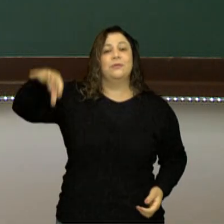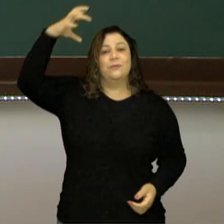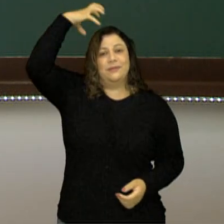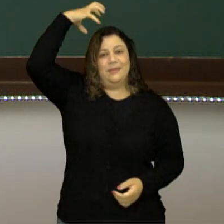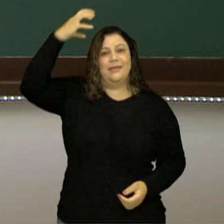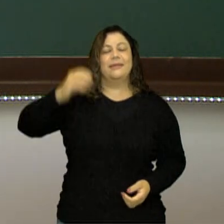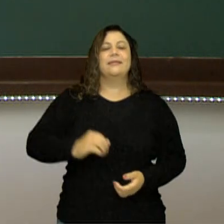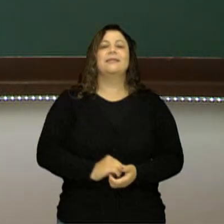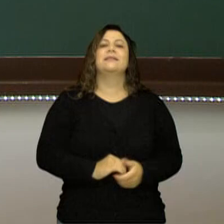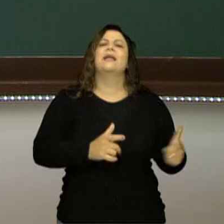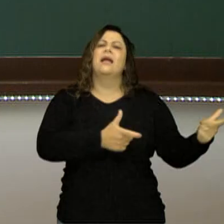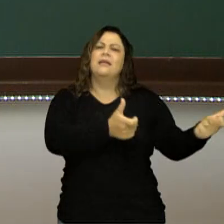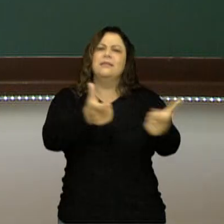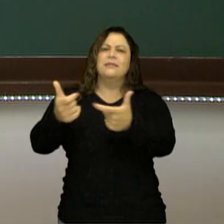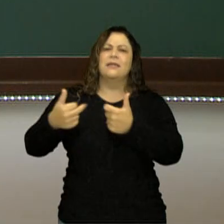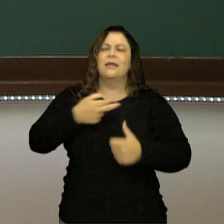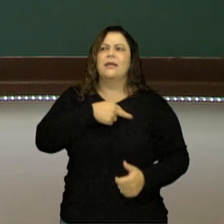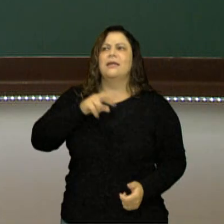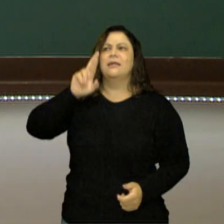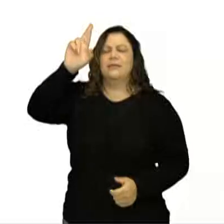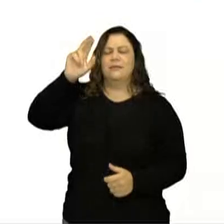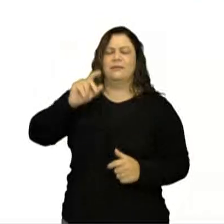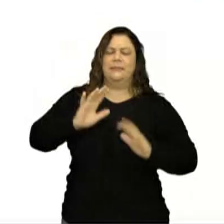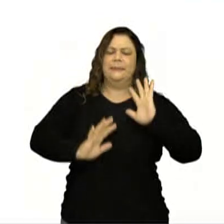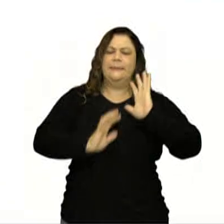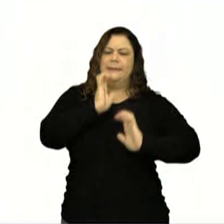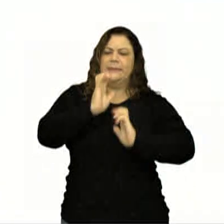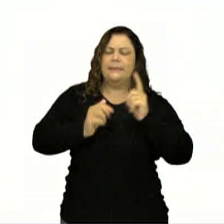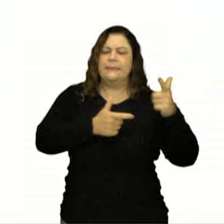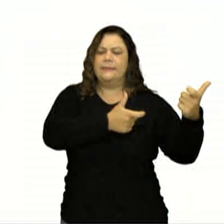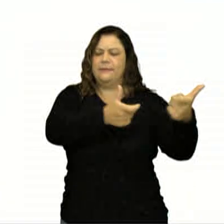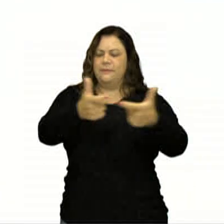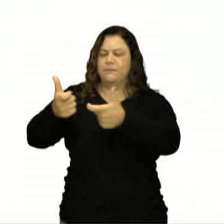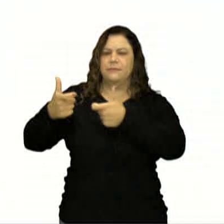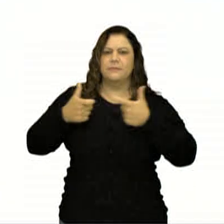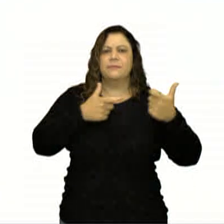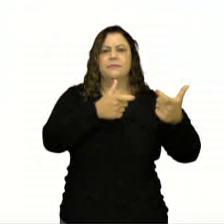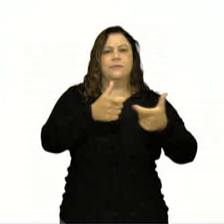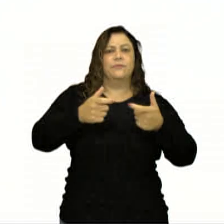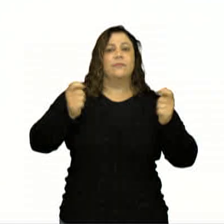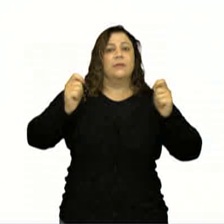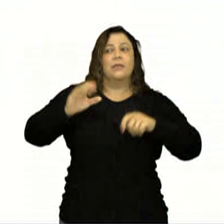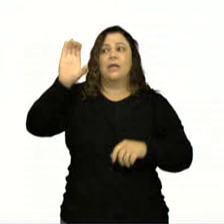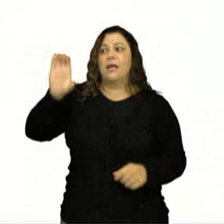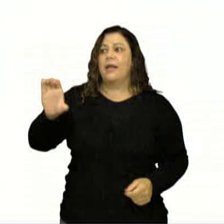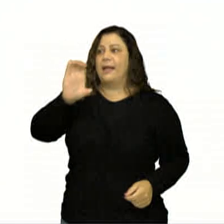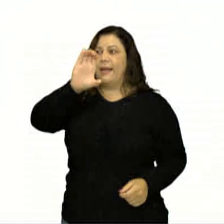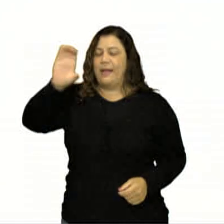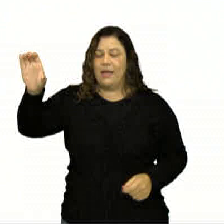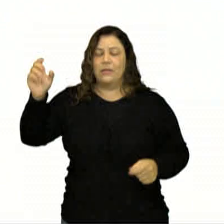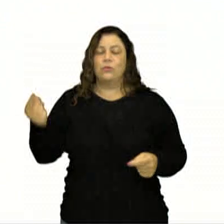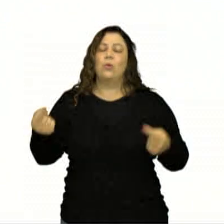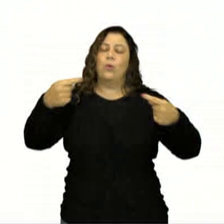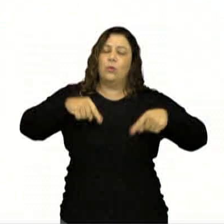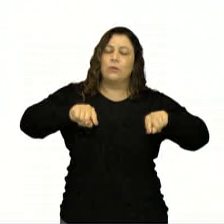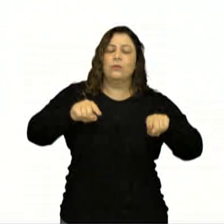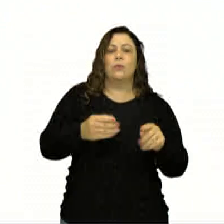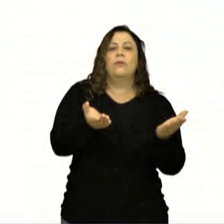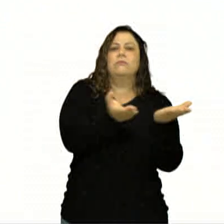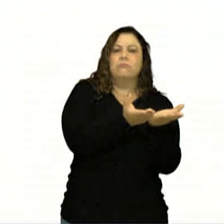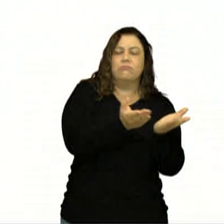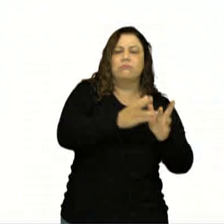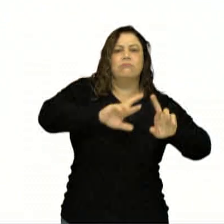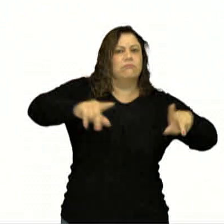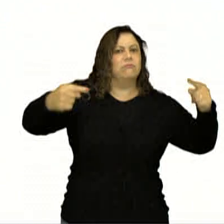guerras de religião foram uma série de conflitos armados entre católicos e huguenotes, protestantes, ocorrido